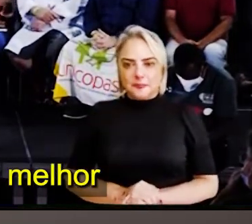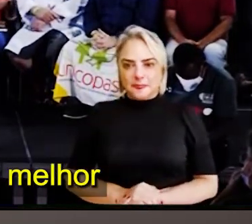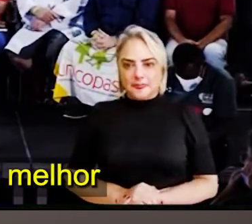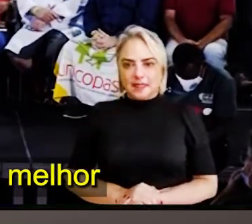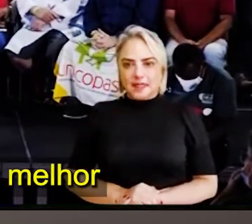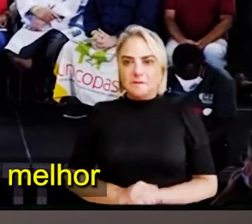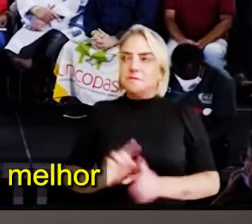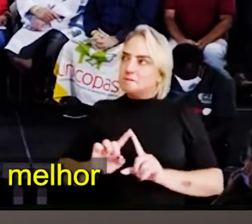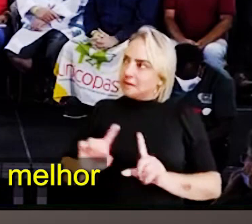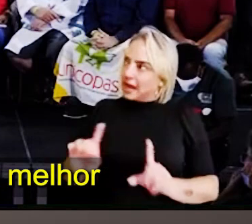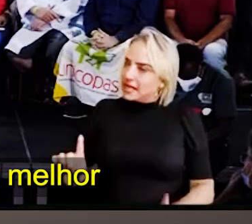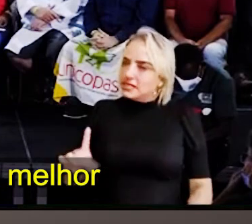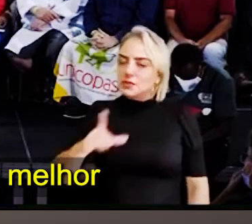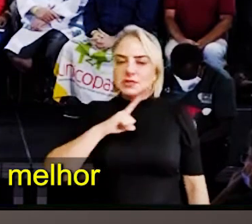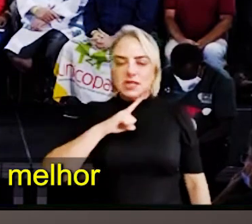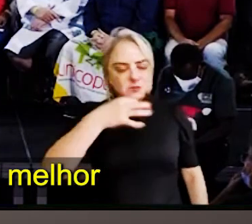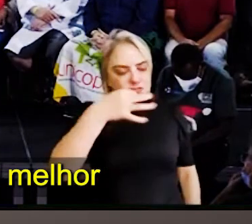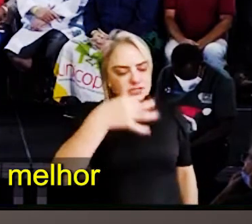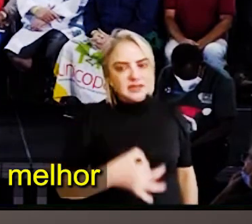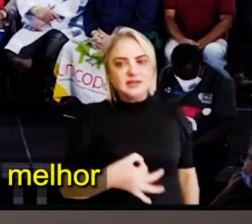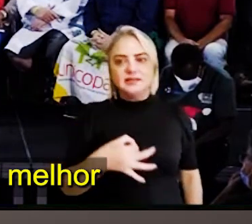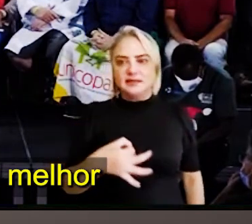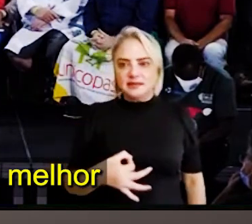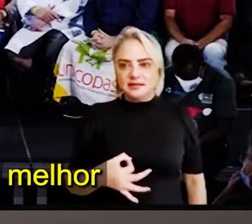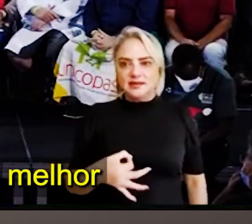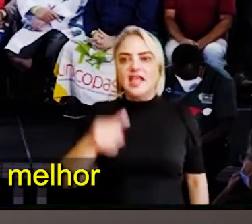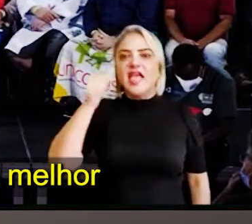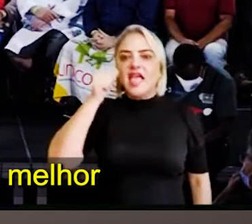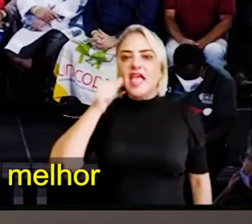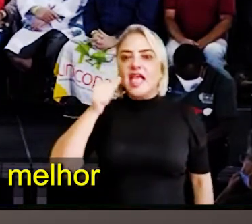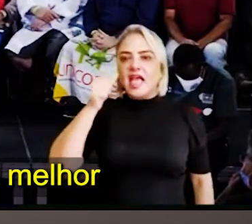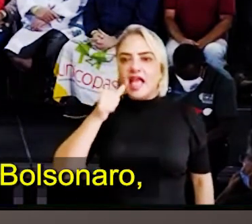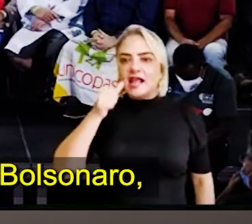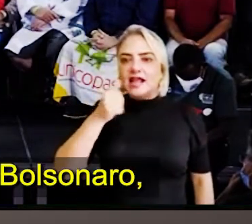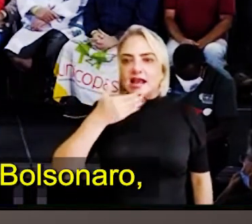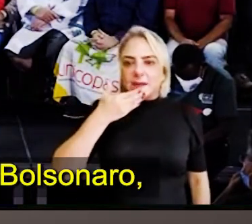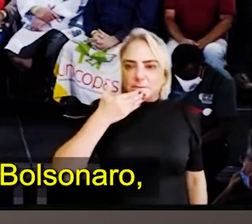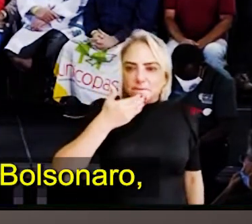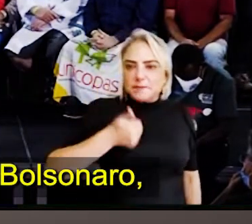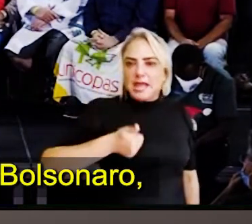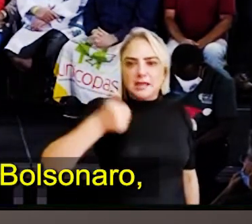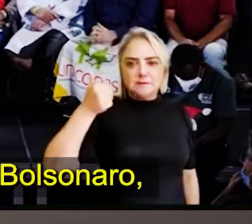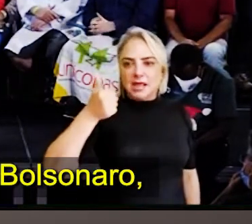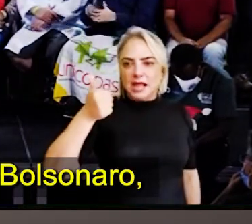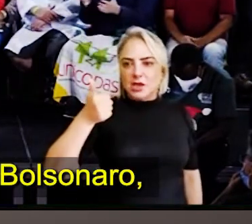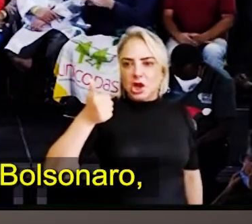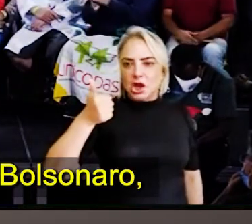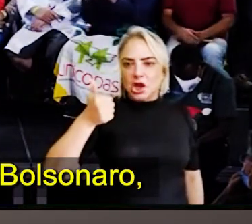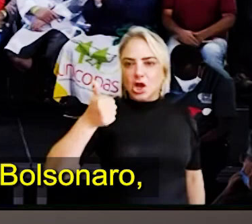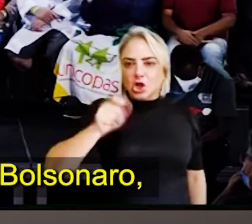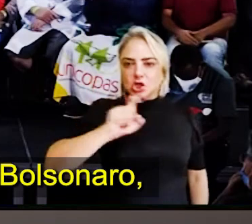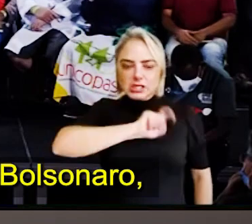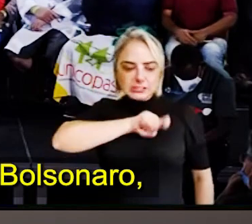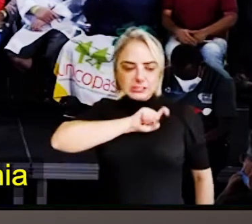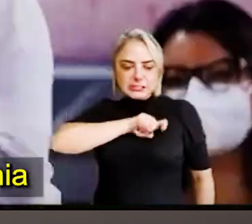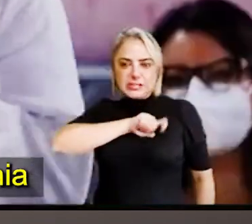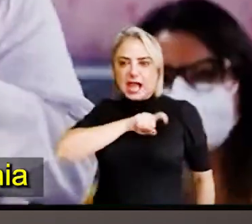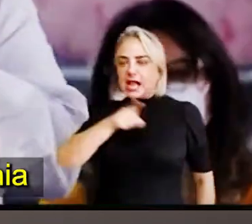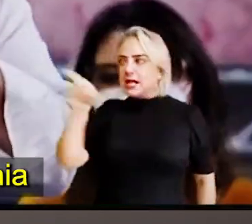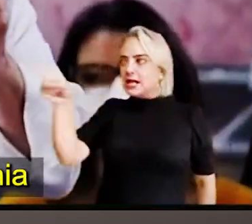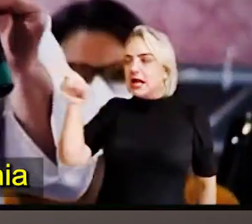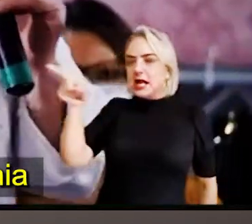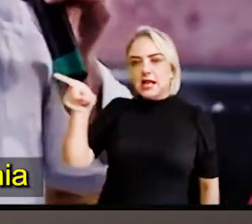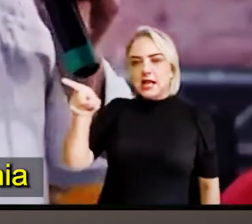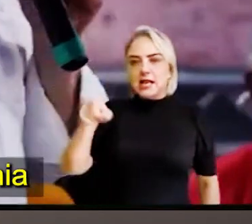mas eu tenho certeza que ela é bem melhor do que esse sacana que foi ministro do Bolsonaro, que